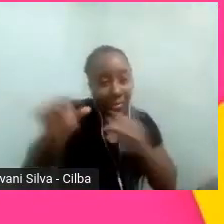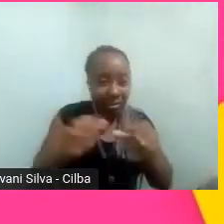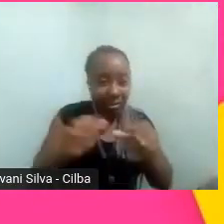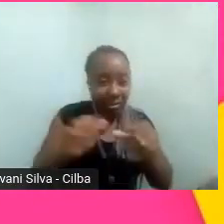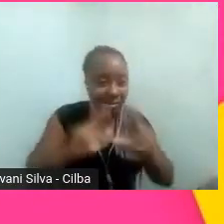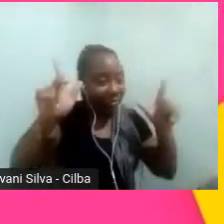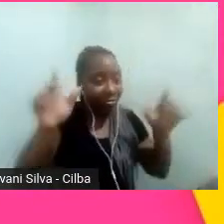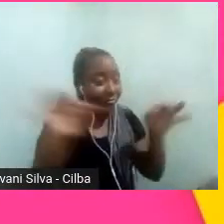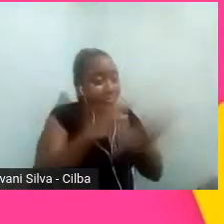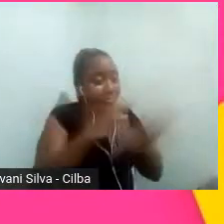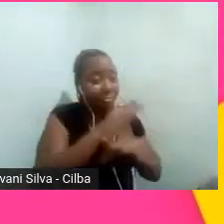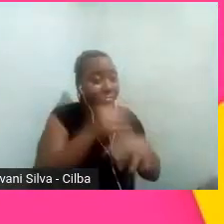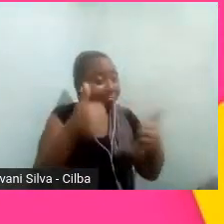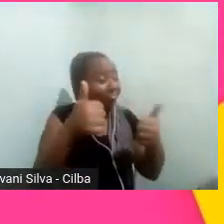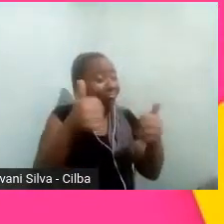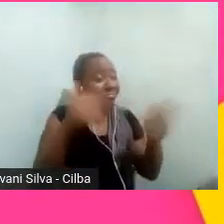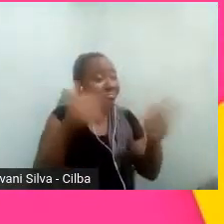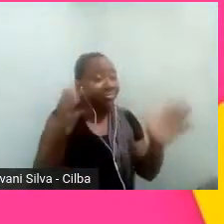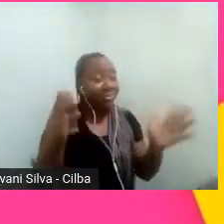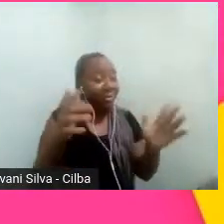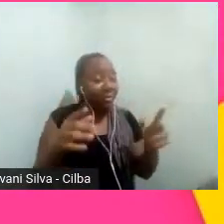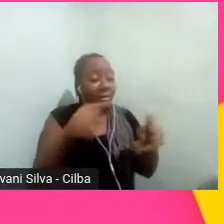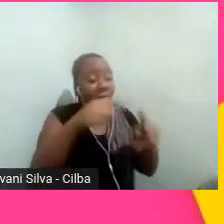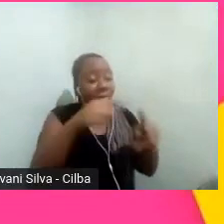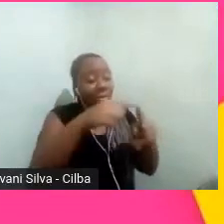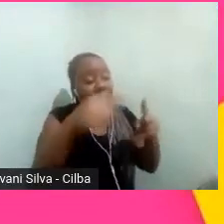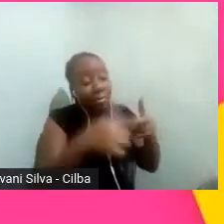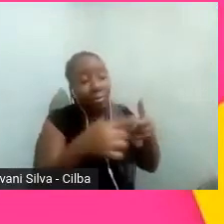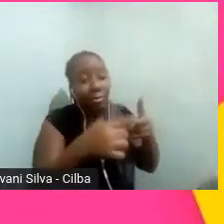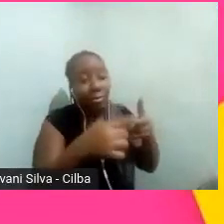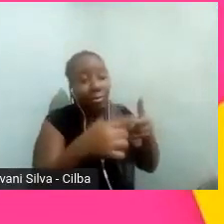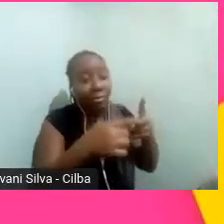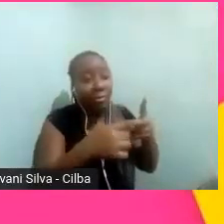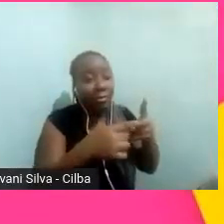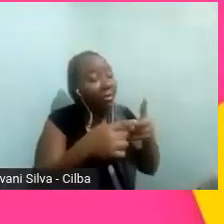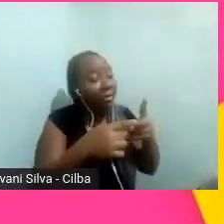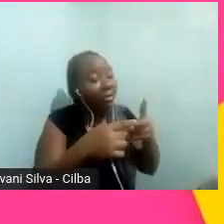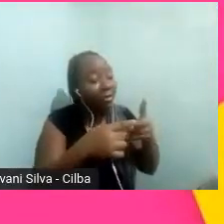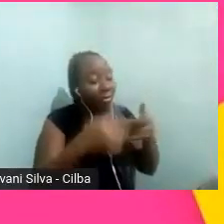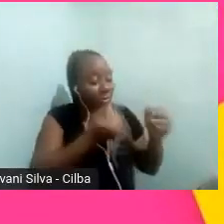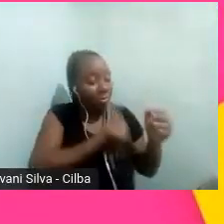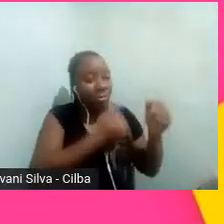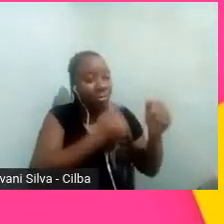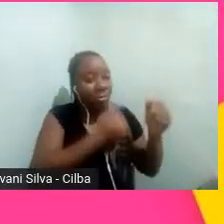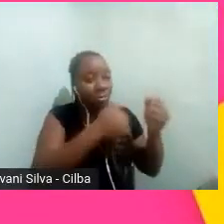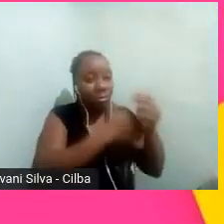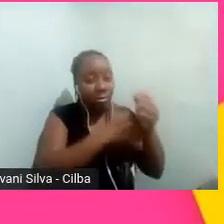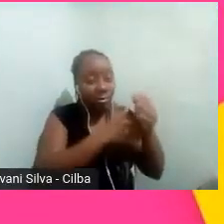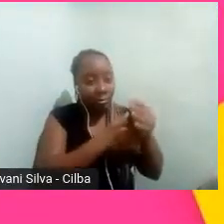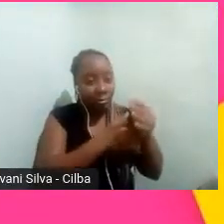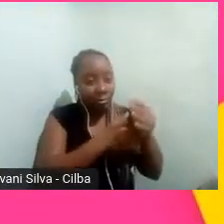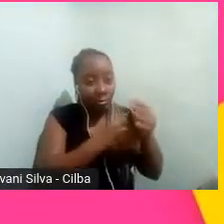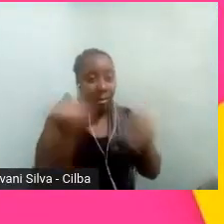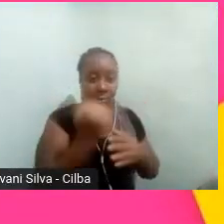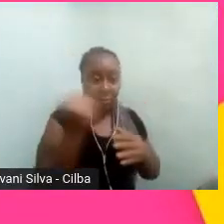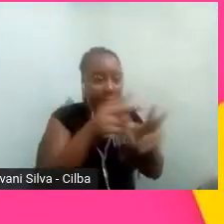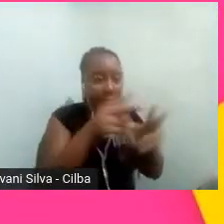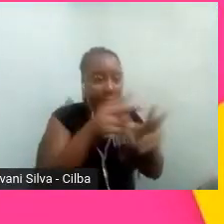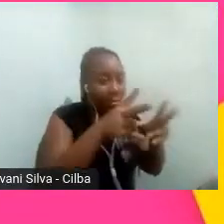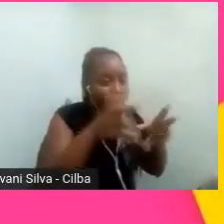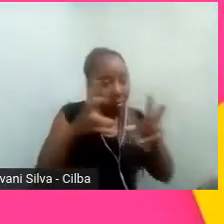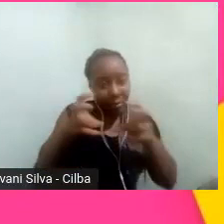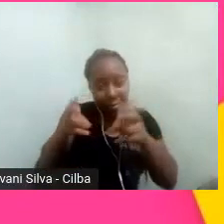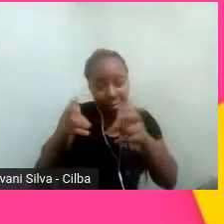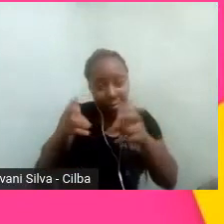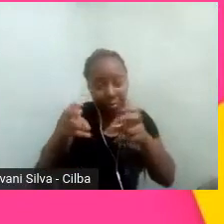acabou. Essa foi a segunda parte do código. Uma coisa muito importante, vocês percebam que o código é